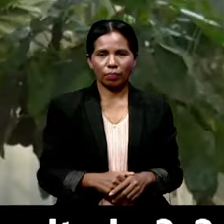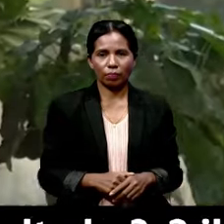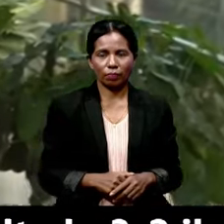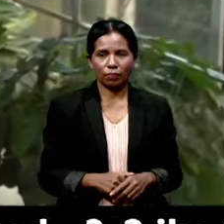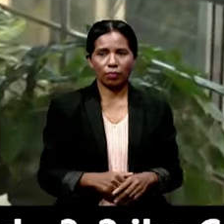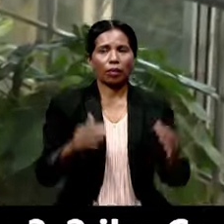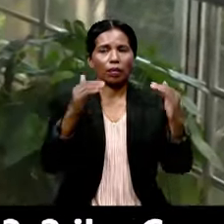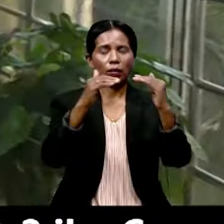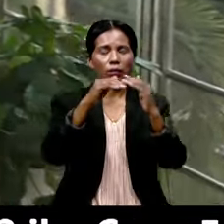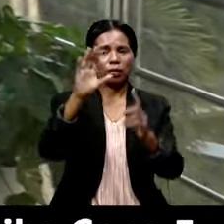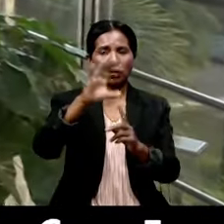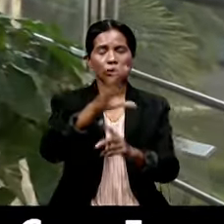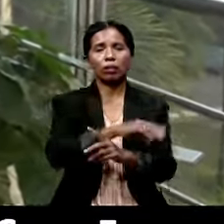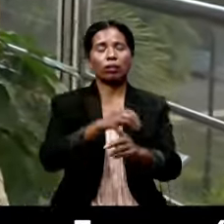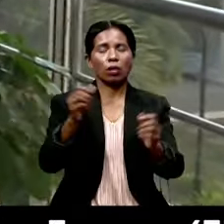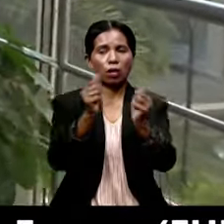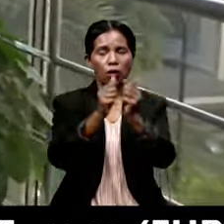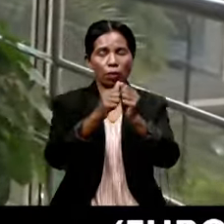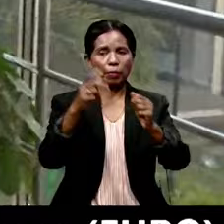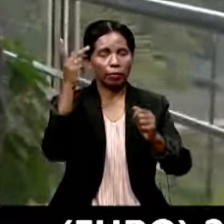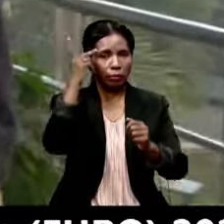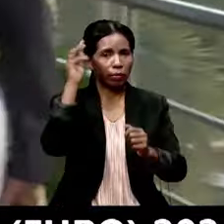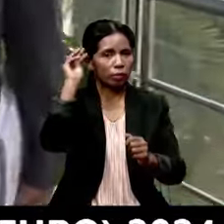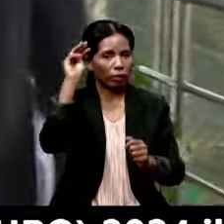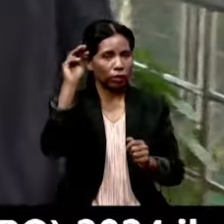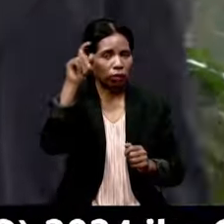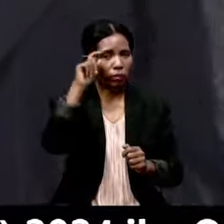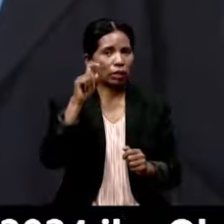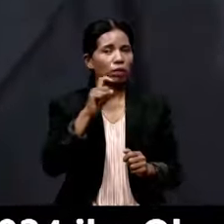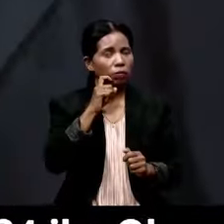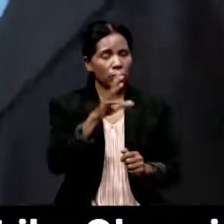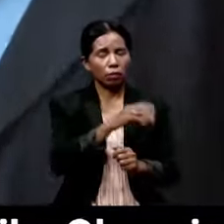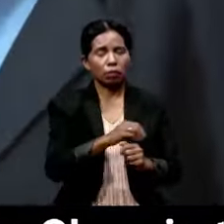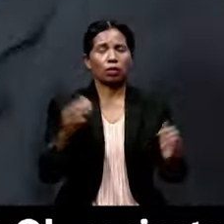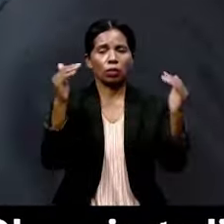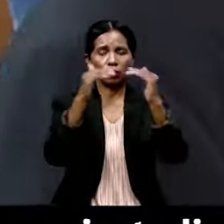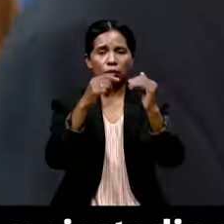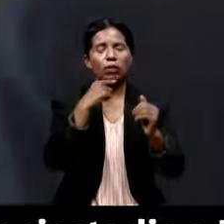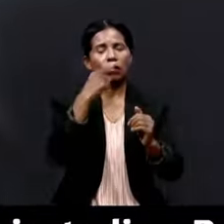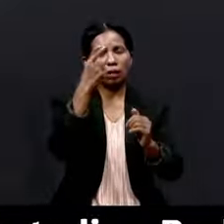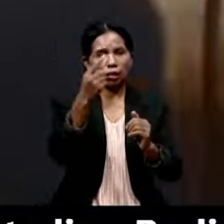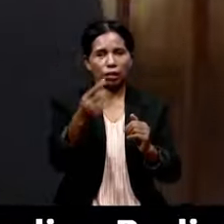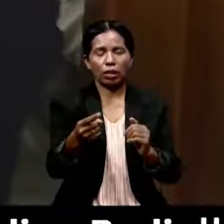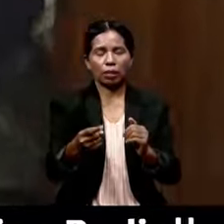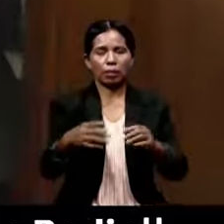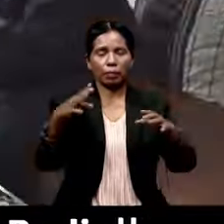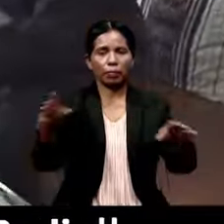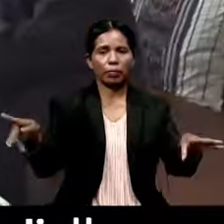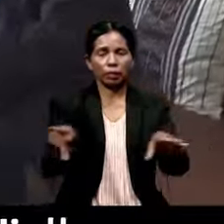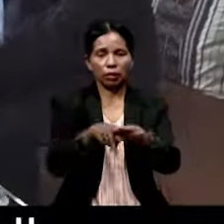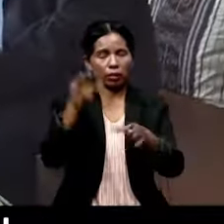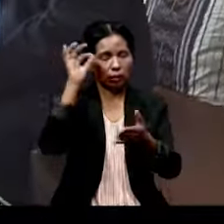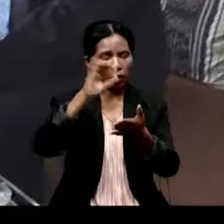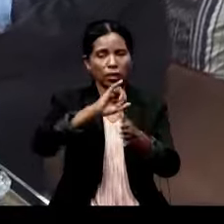Foi um encontro semanal com o Presidente da República, Primeiro-Ministro Carlos Alessandro Guzmão, informa Nações Unidas, confirma a ONU, presença do Secretário-Geral